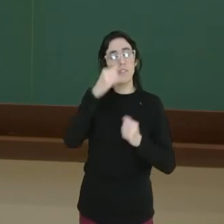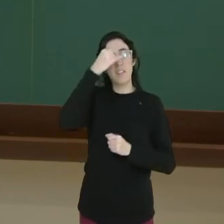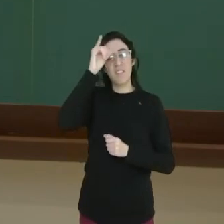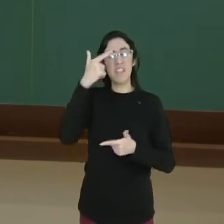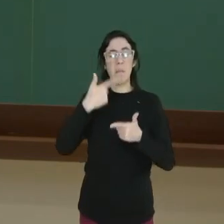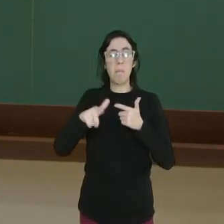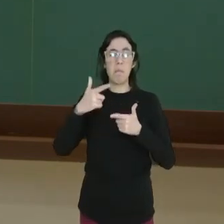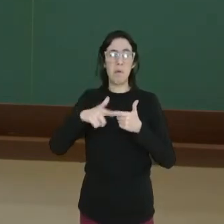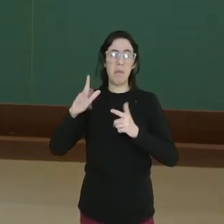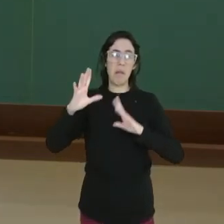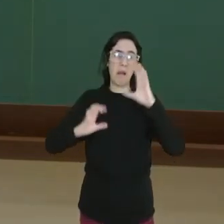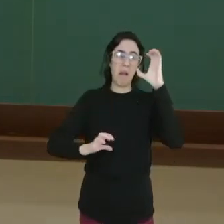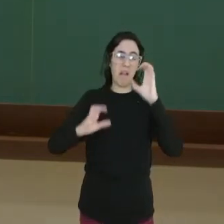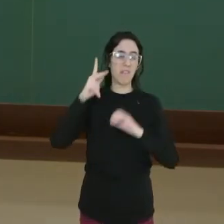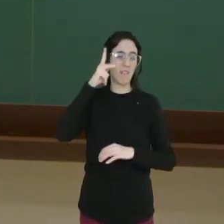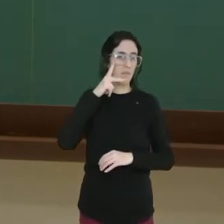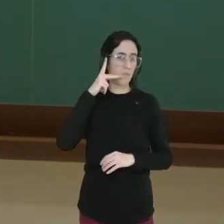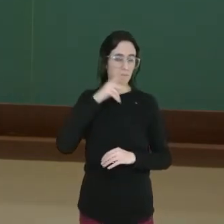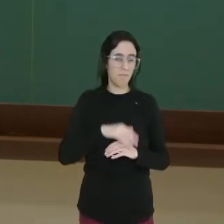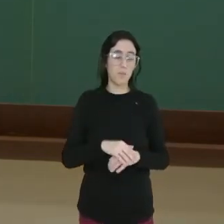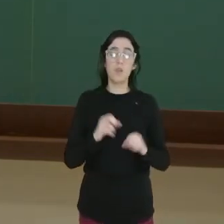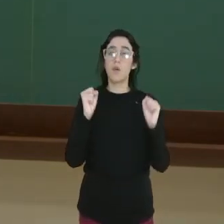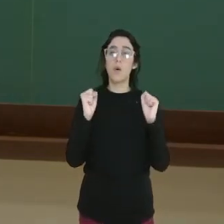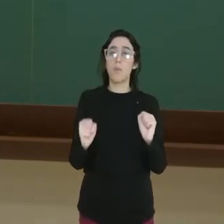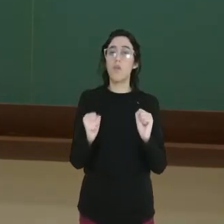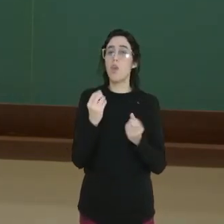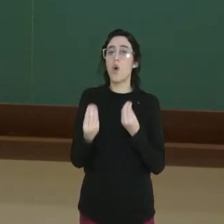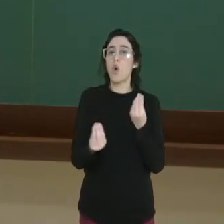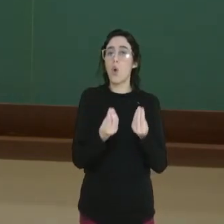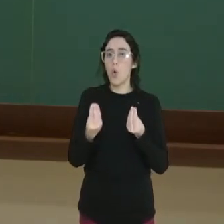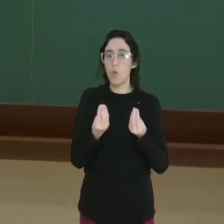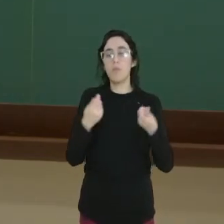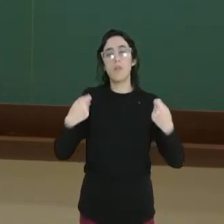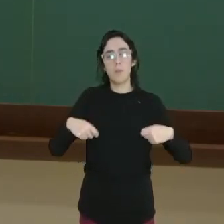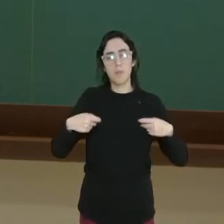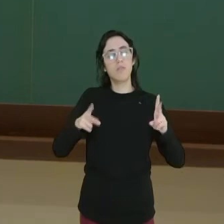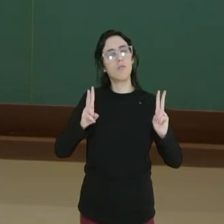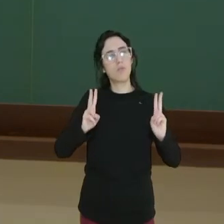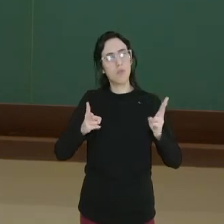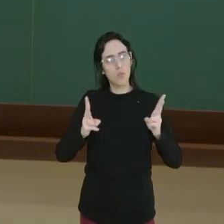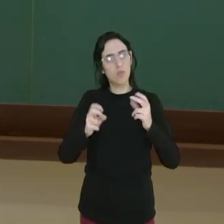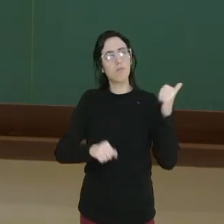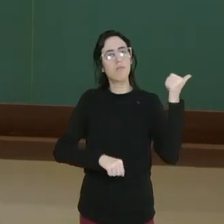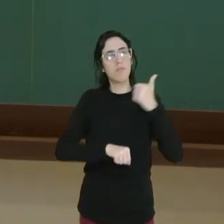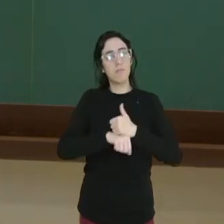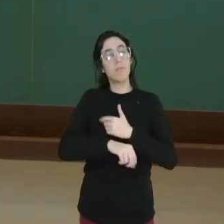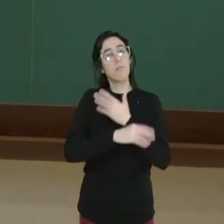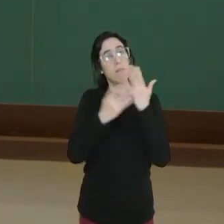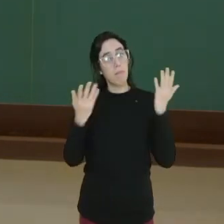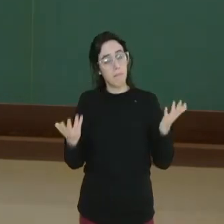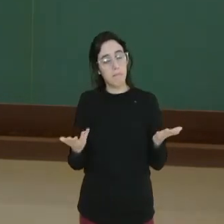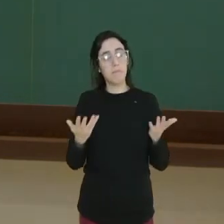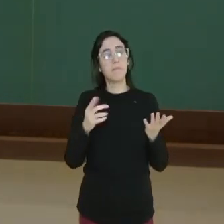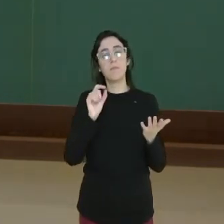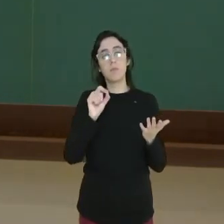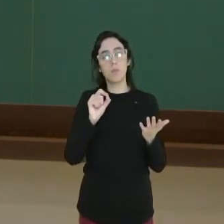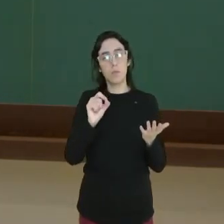instabilidade política. O poder deve ser conquistado e mantido. Para tanto, justifica-se nesse contexto o